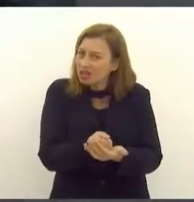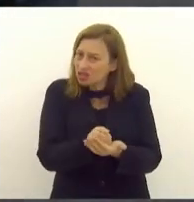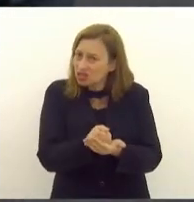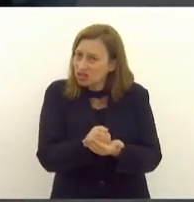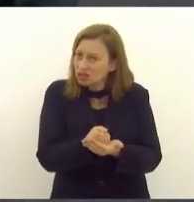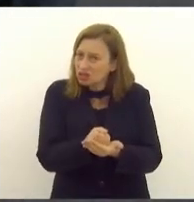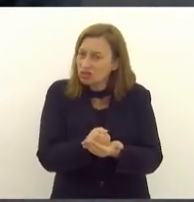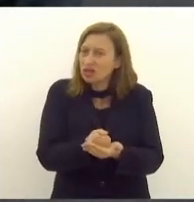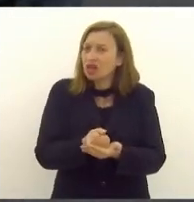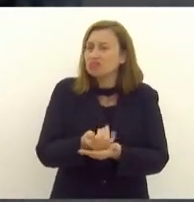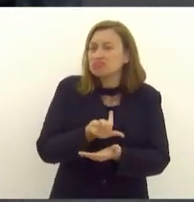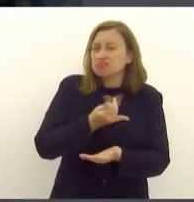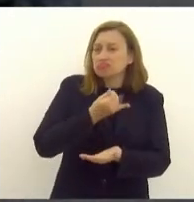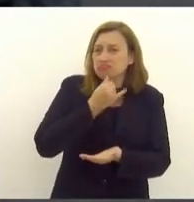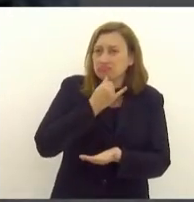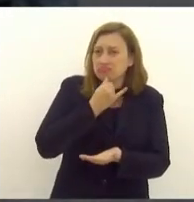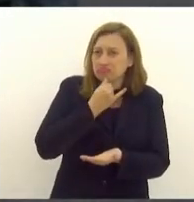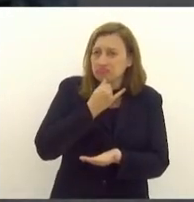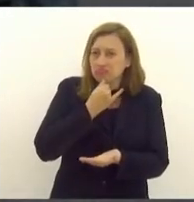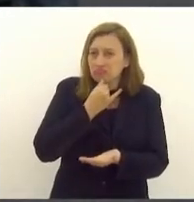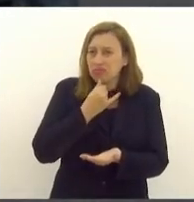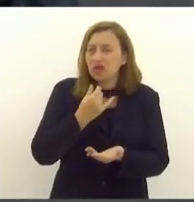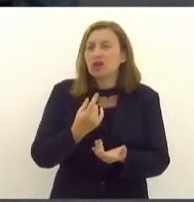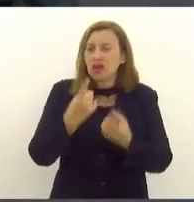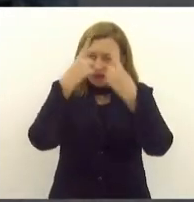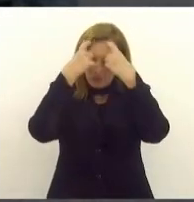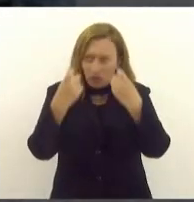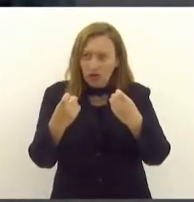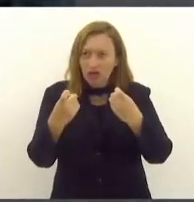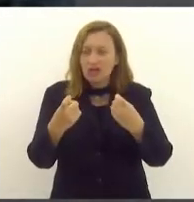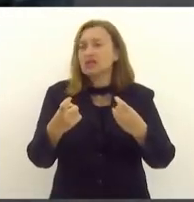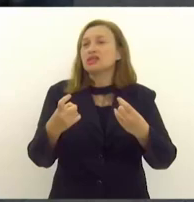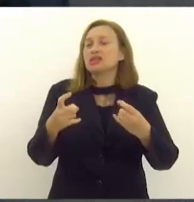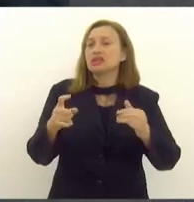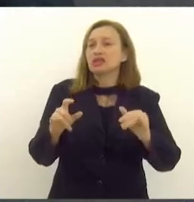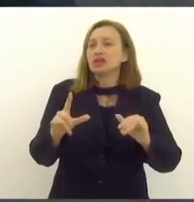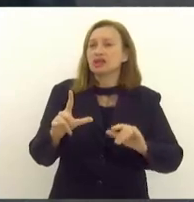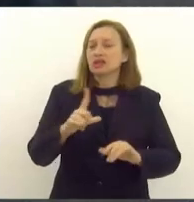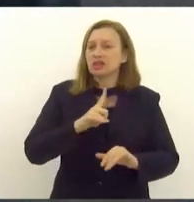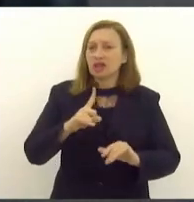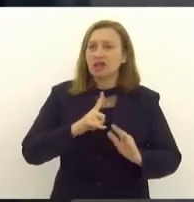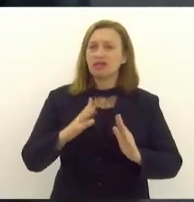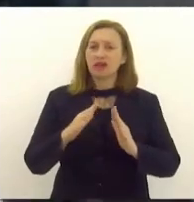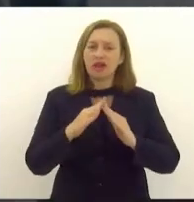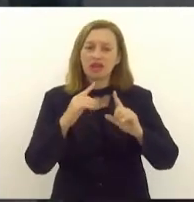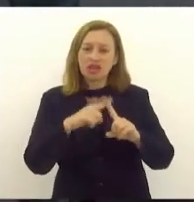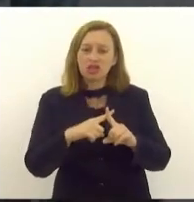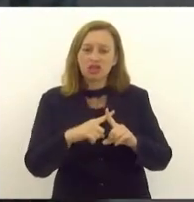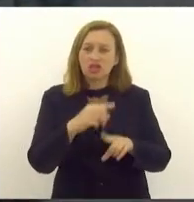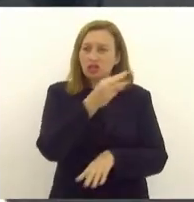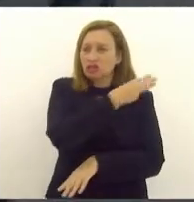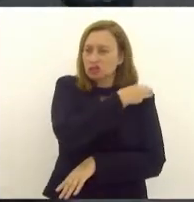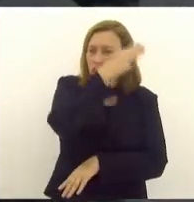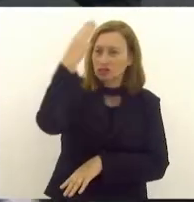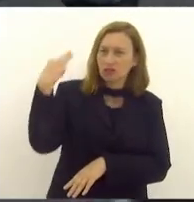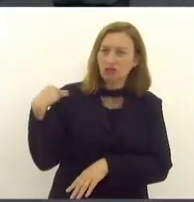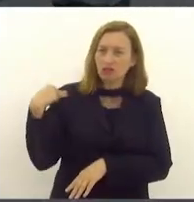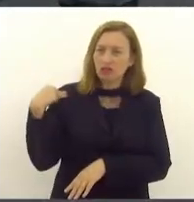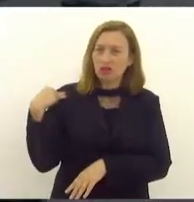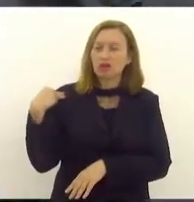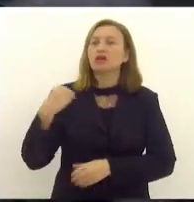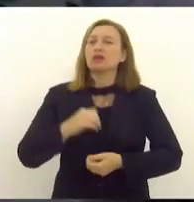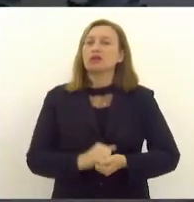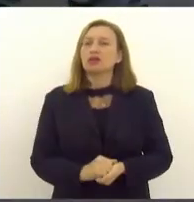o meu repúdio ao ataque que sofreu a Igreja de Nossa Senhora das Neves padroeira do